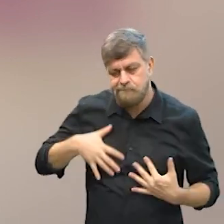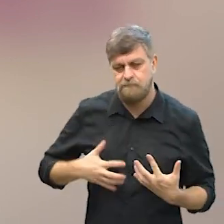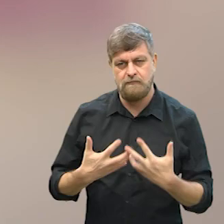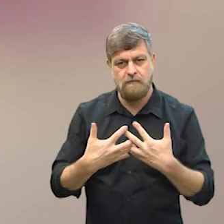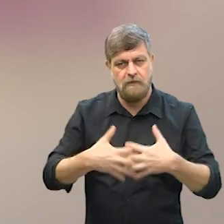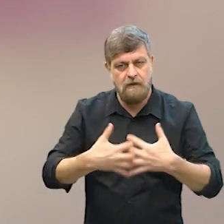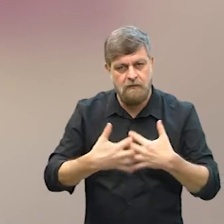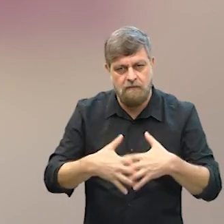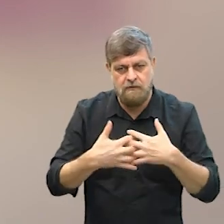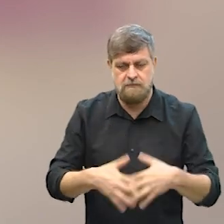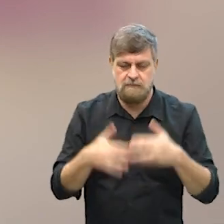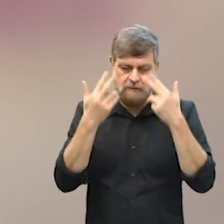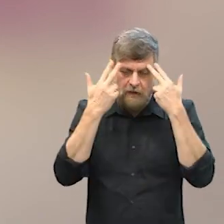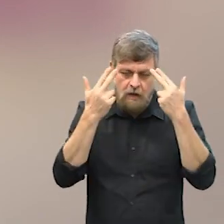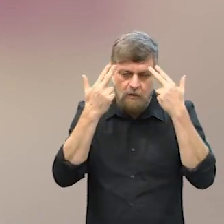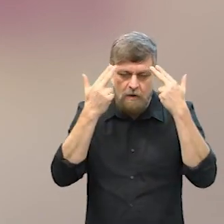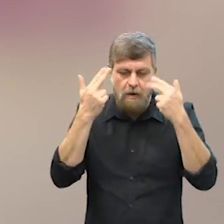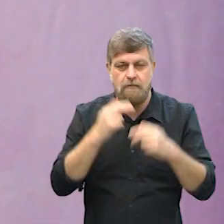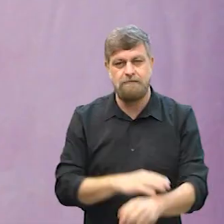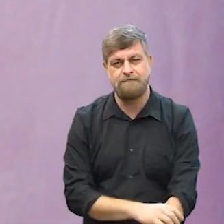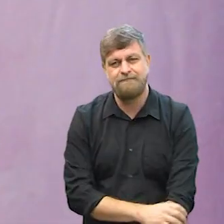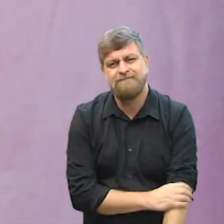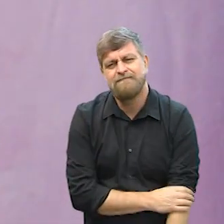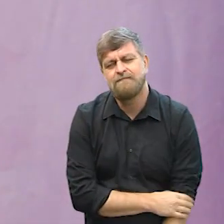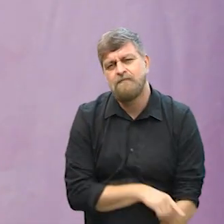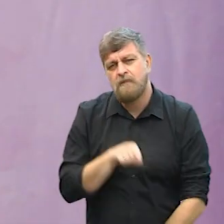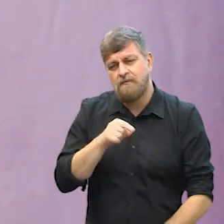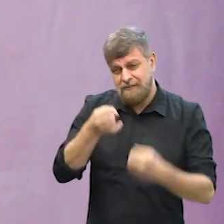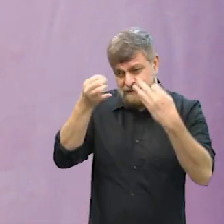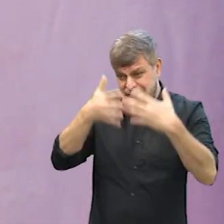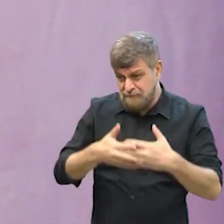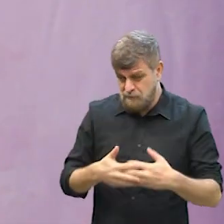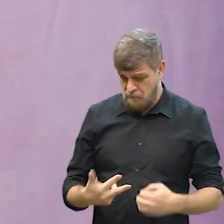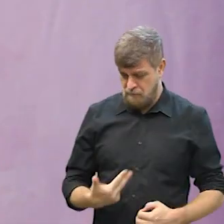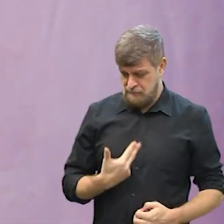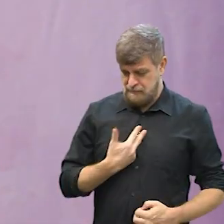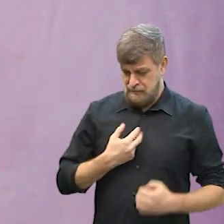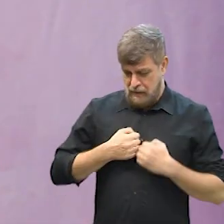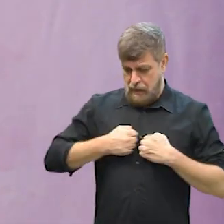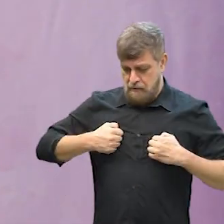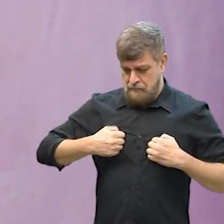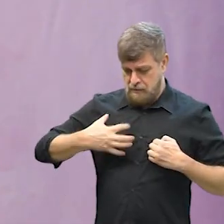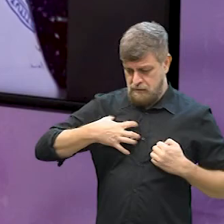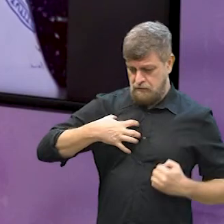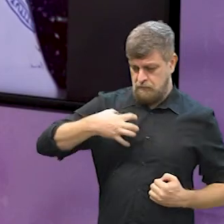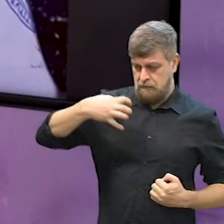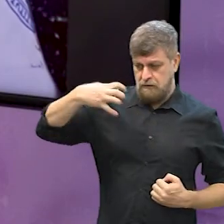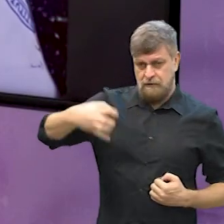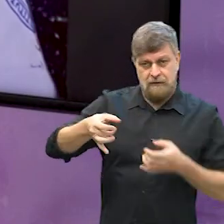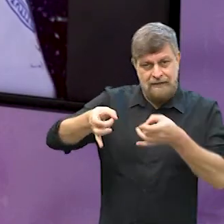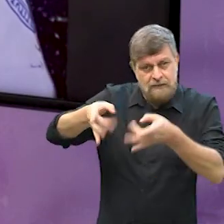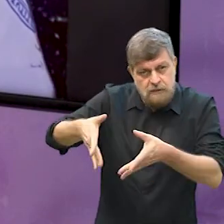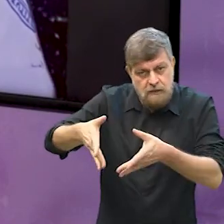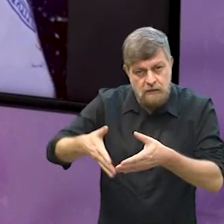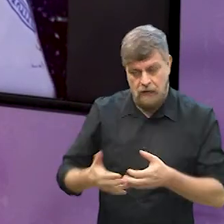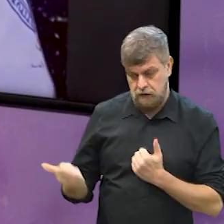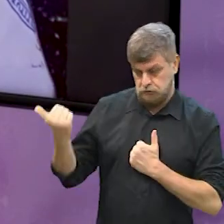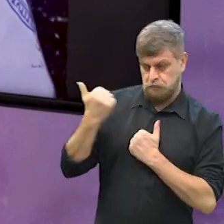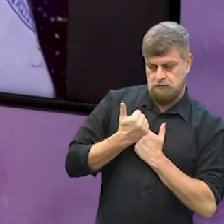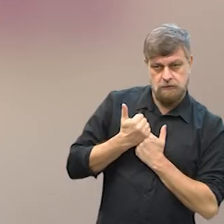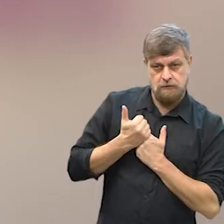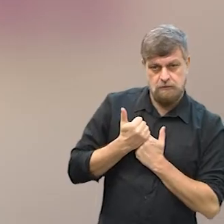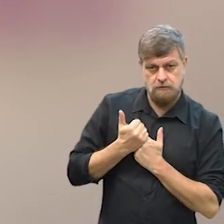revertendo a hipertensão pulmonar. E o senhor tinha dito transplante também em alguns casos? Acaba sendo